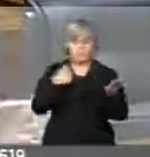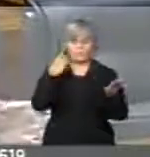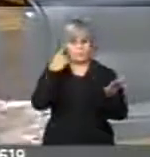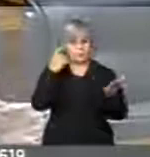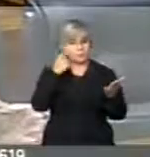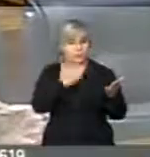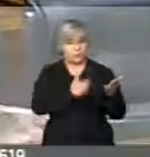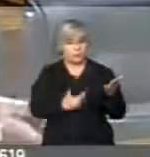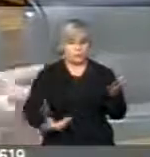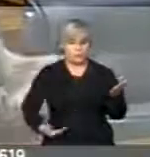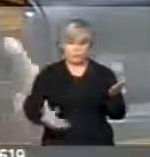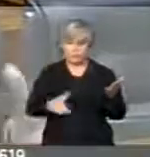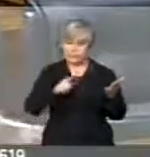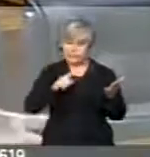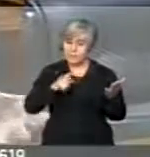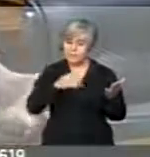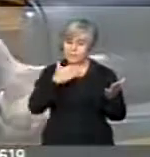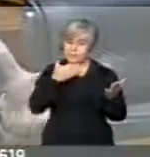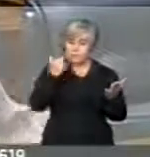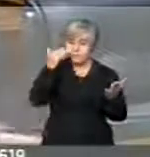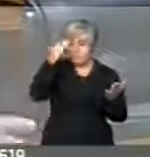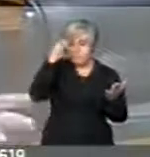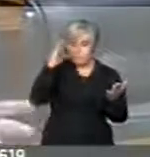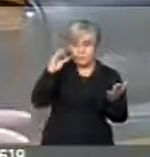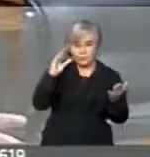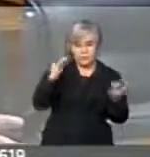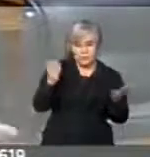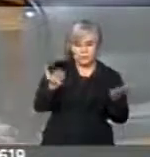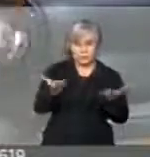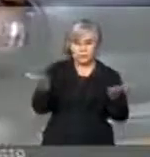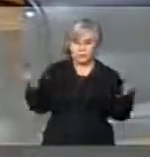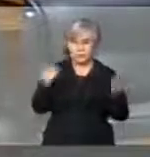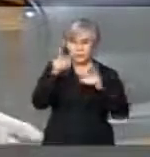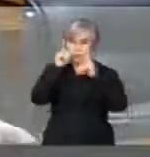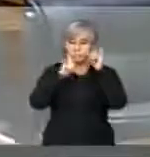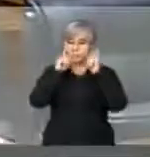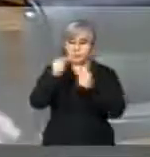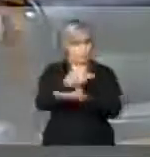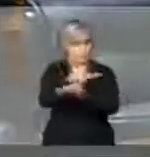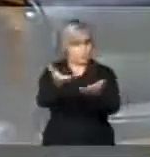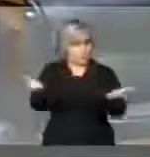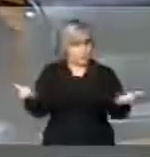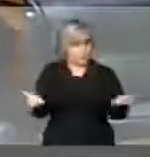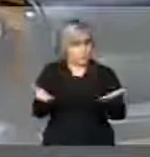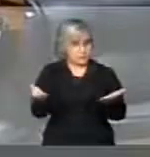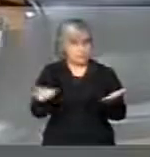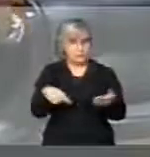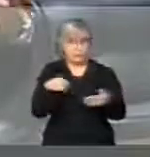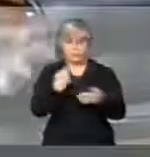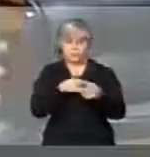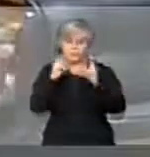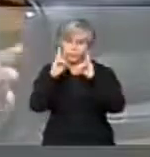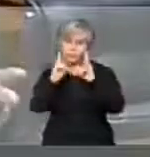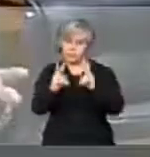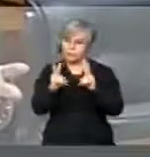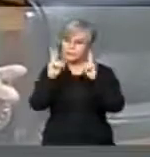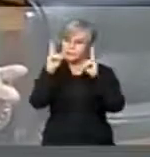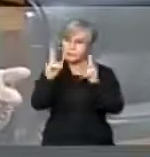amadurecido. O semblante de cada um aqui é o mesmo semblante que nós vimos há 2 anos